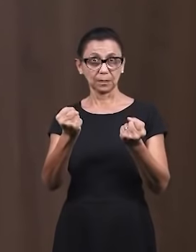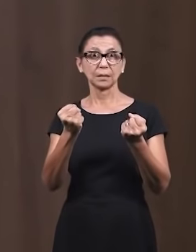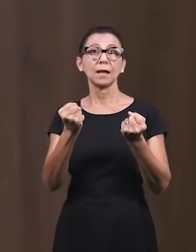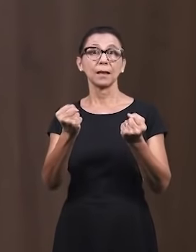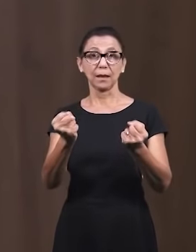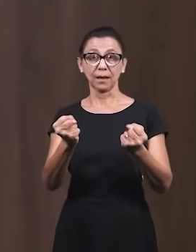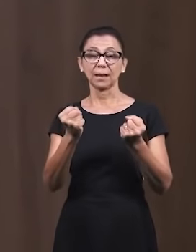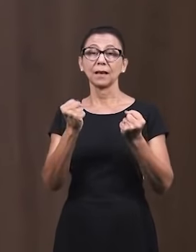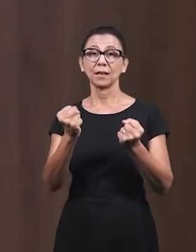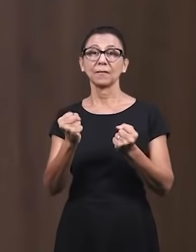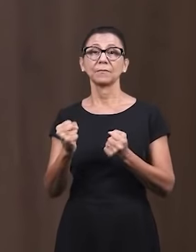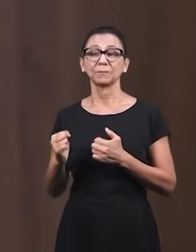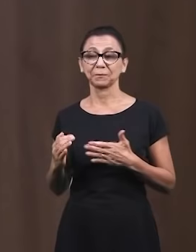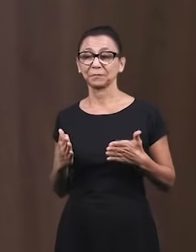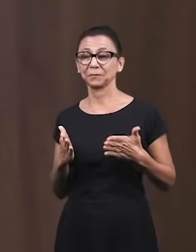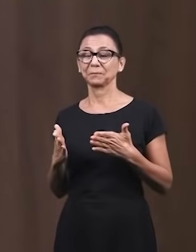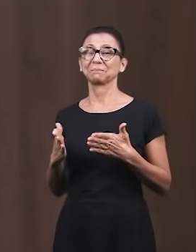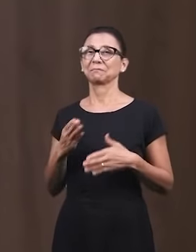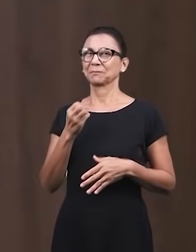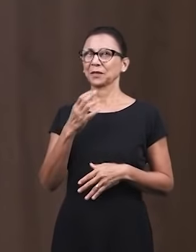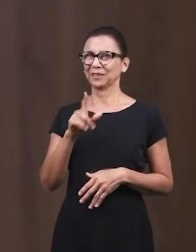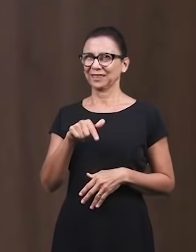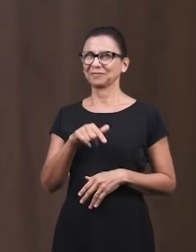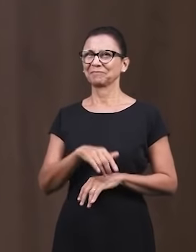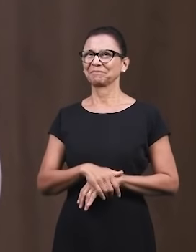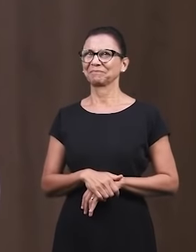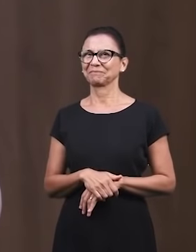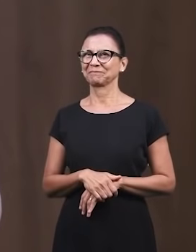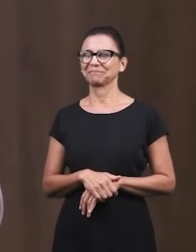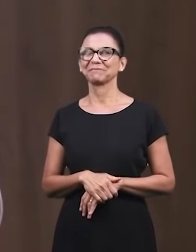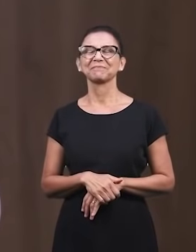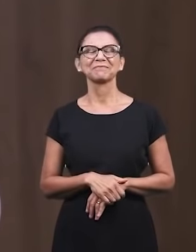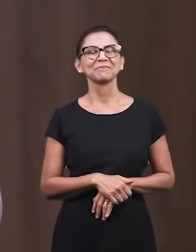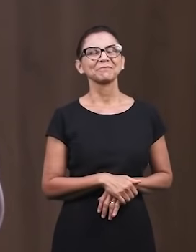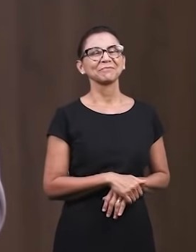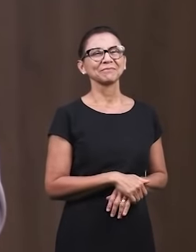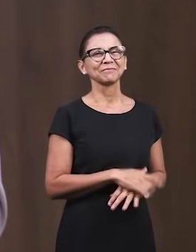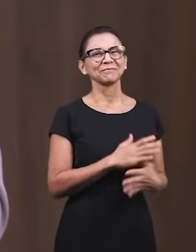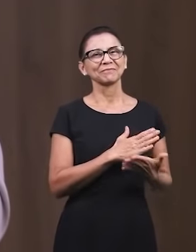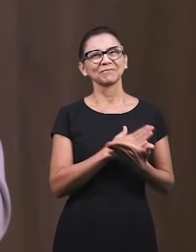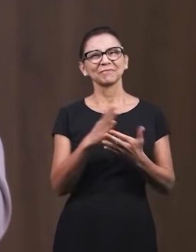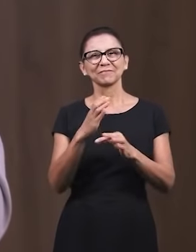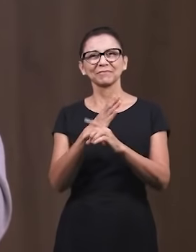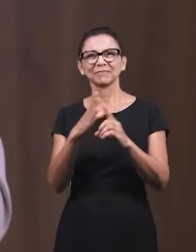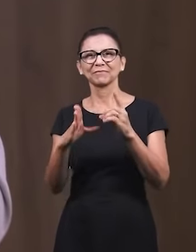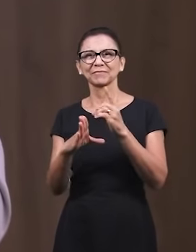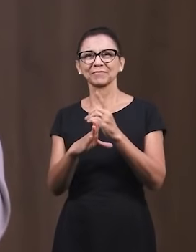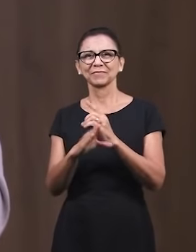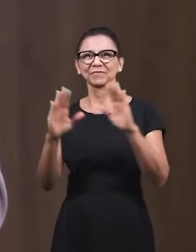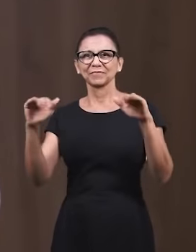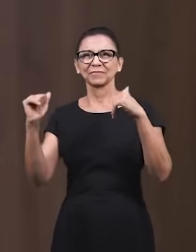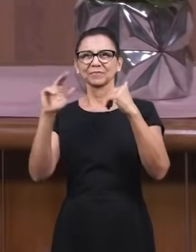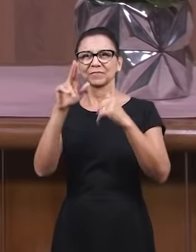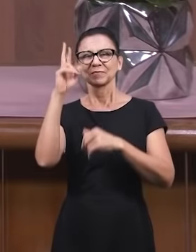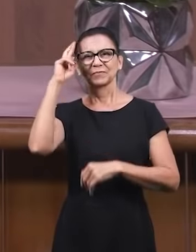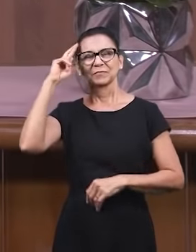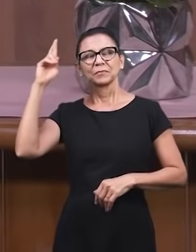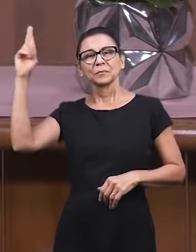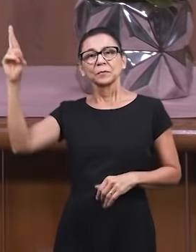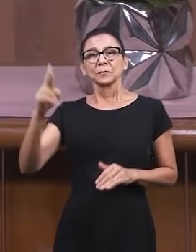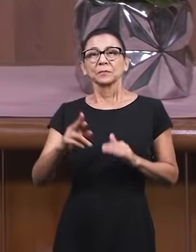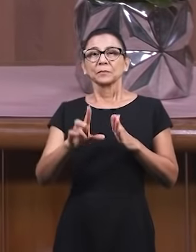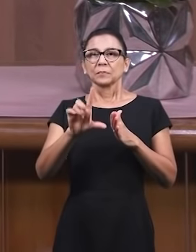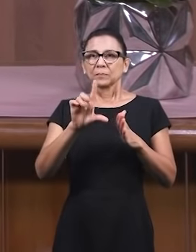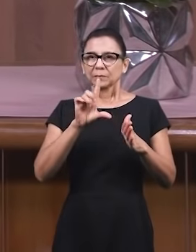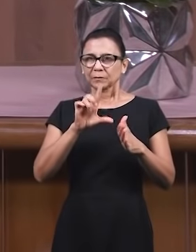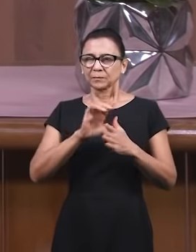nos fortalece na caminhada. Coisa boa, né? Então nós estamos começando agora este culto para glorificar o nome do Senhor.